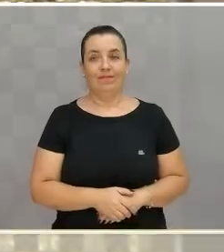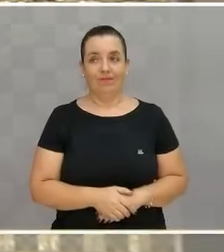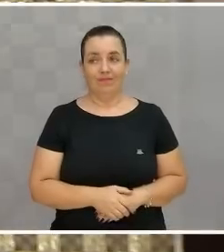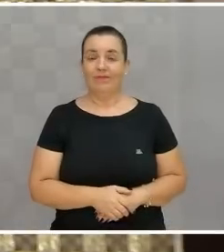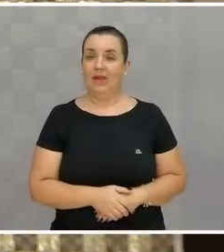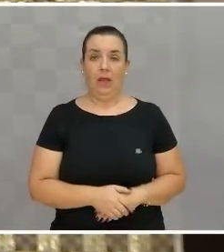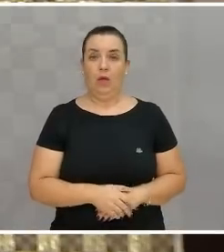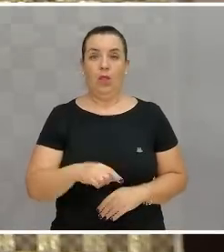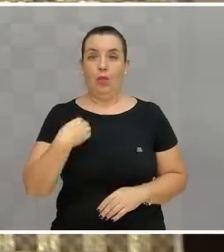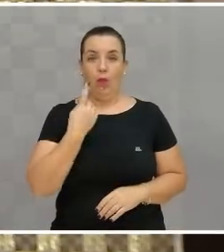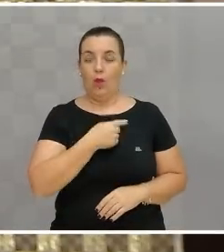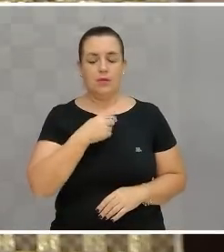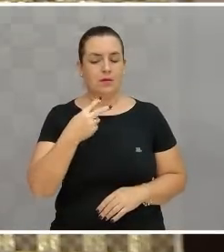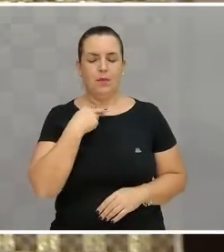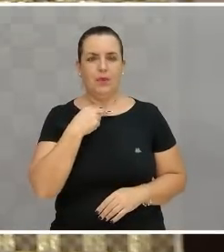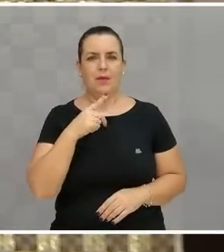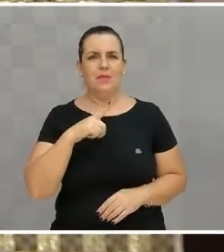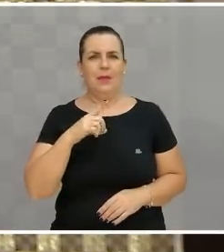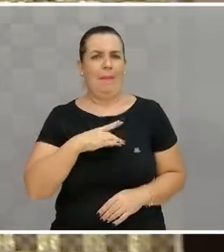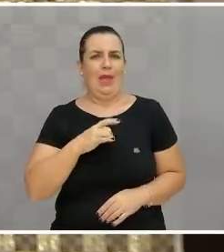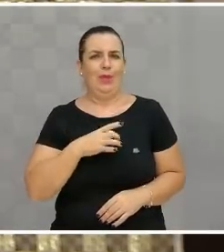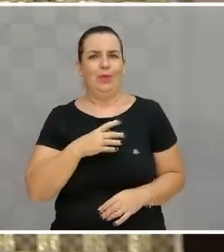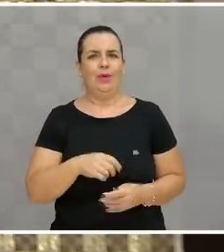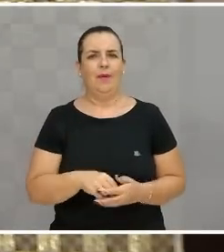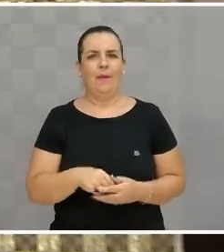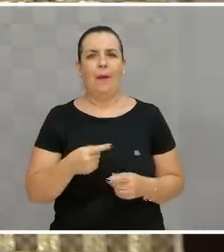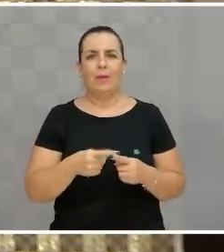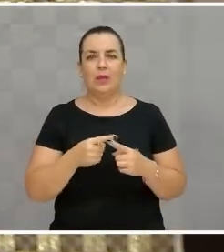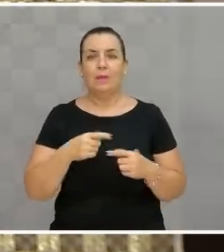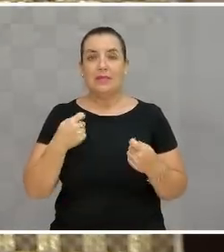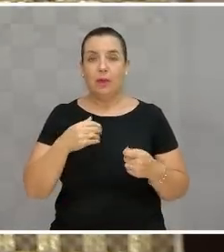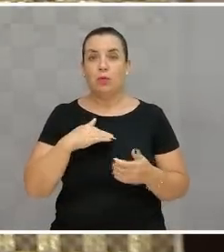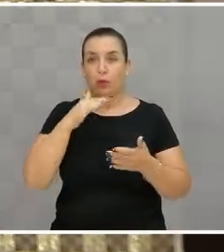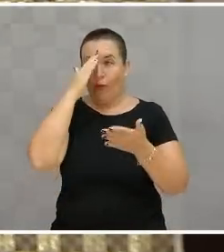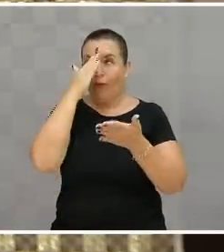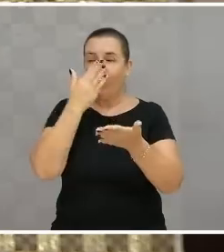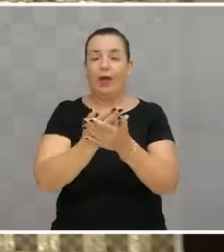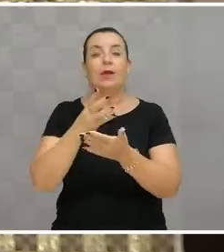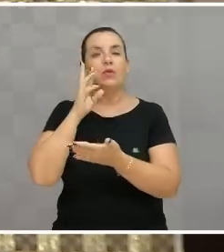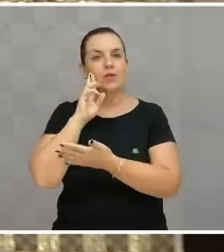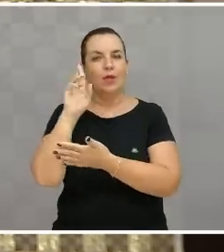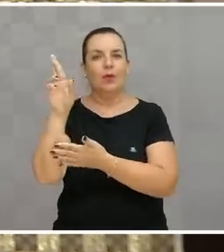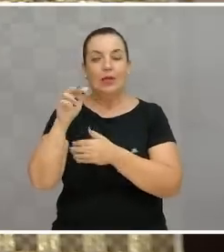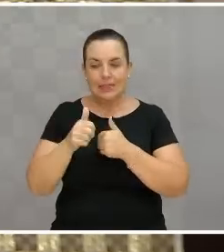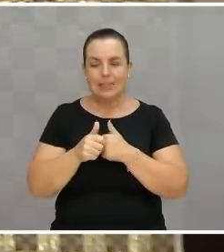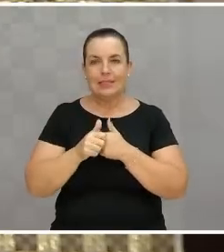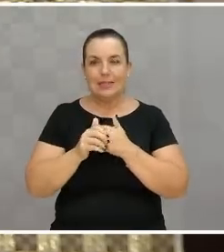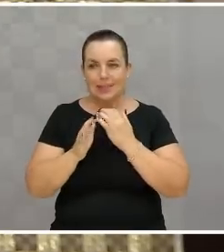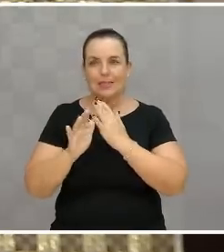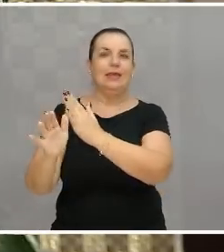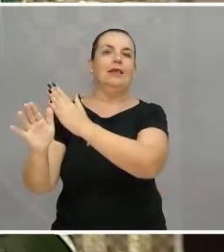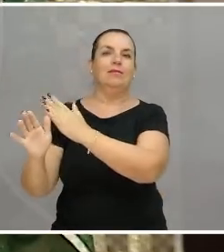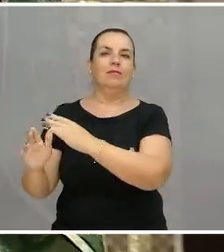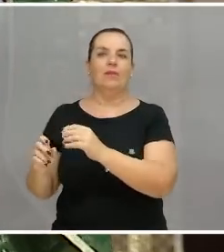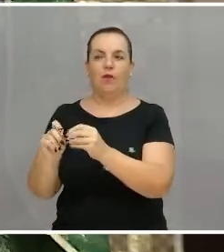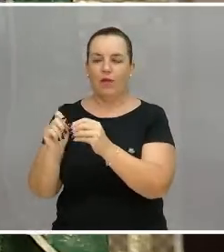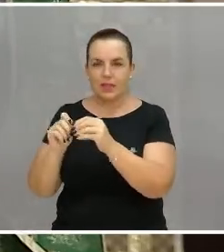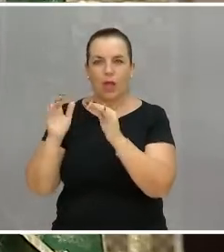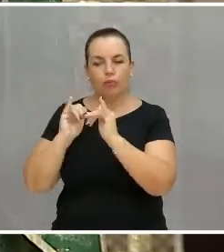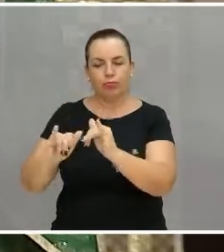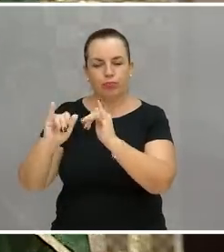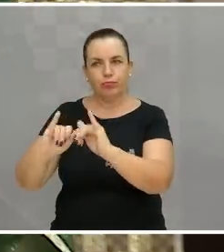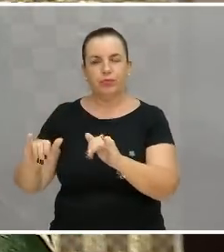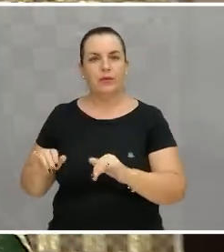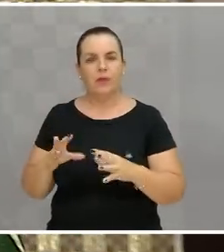Então não nos assustemos. É confiante no Senhor que vamos seguir? Para quê? Para